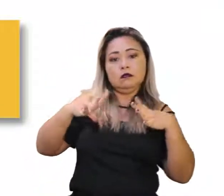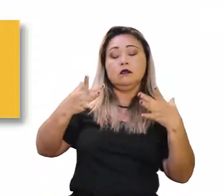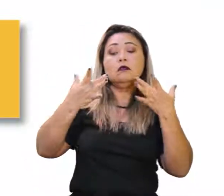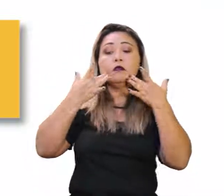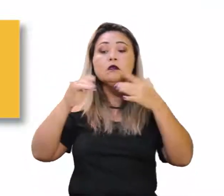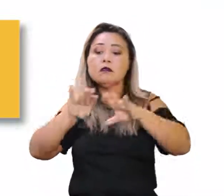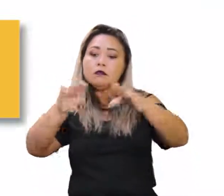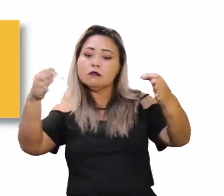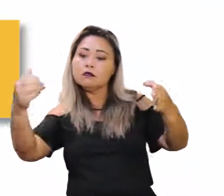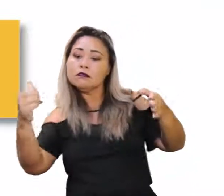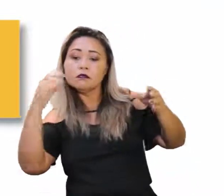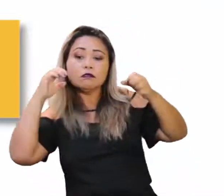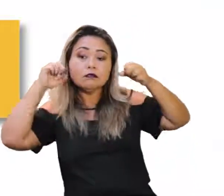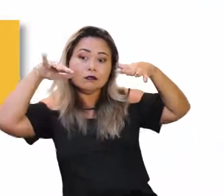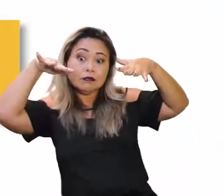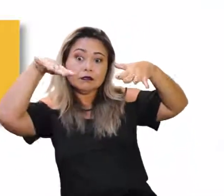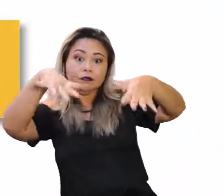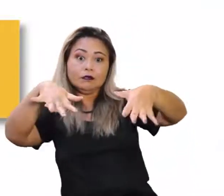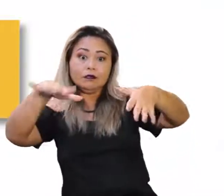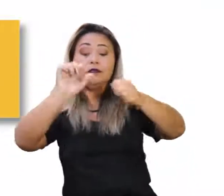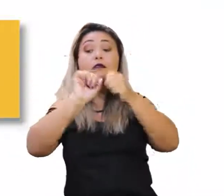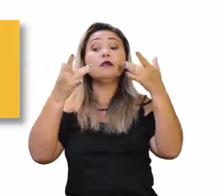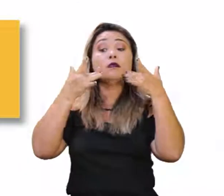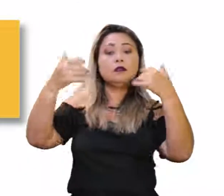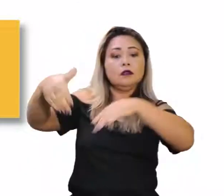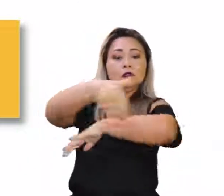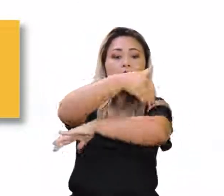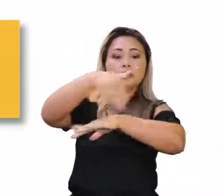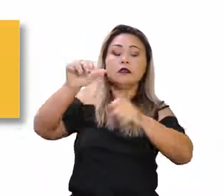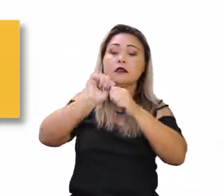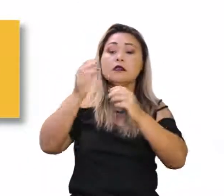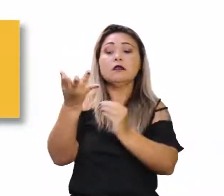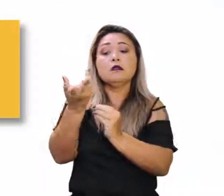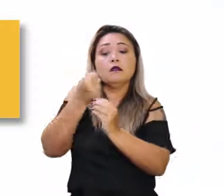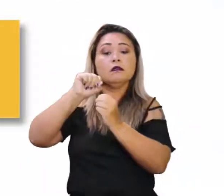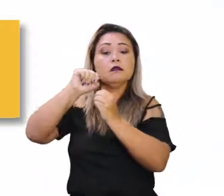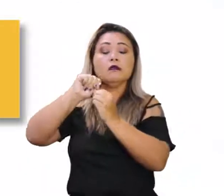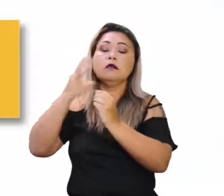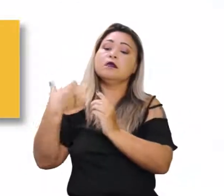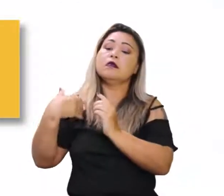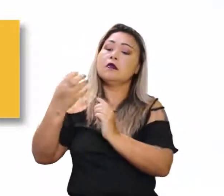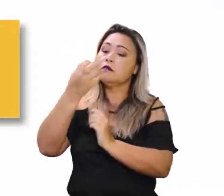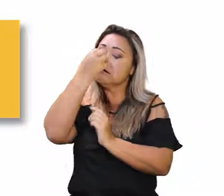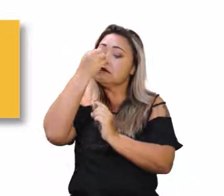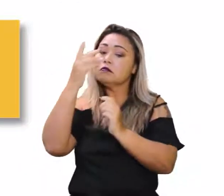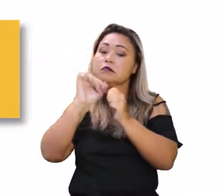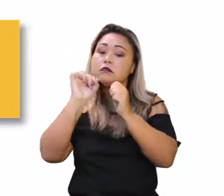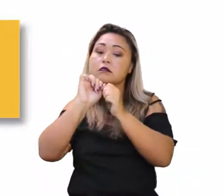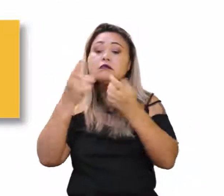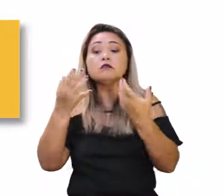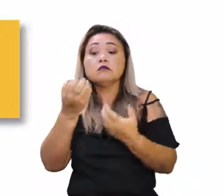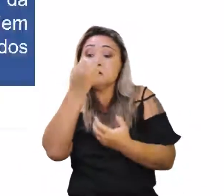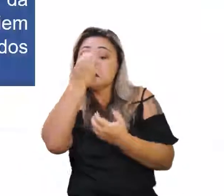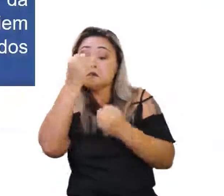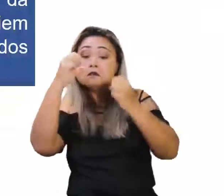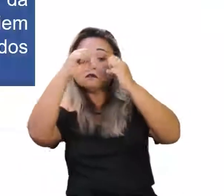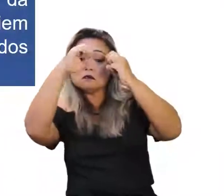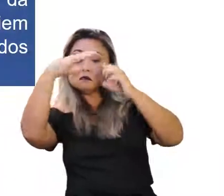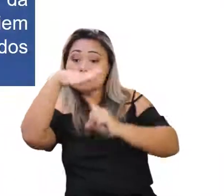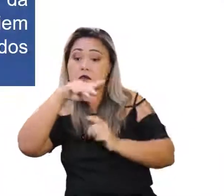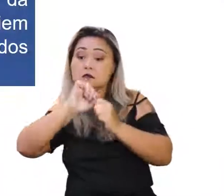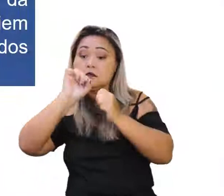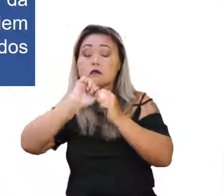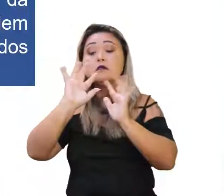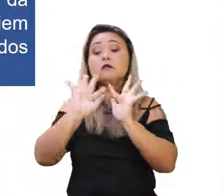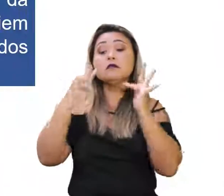de palco, teatro de rua, a arte circense, o circo, a rua e a família. Hoje